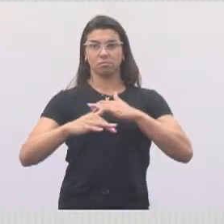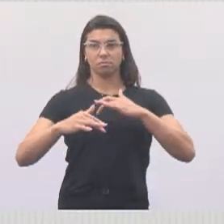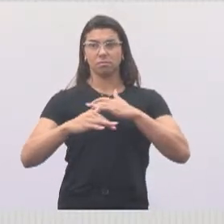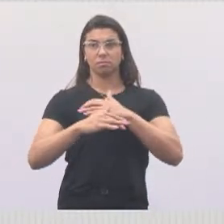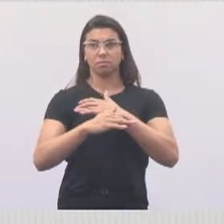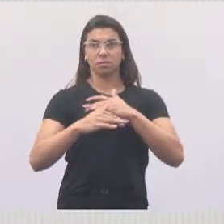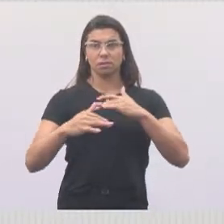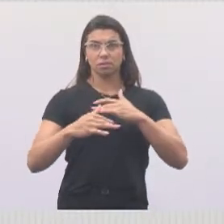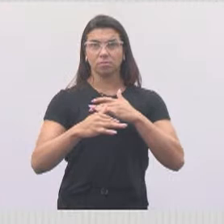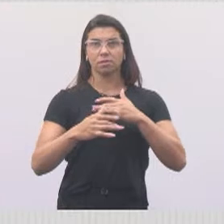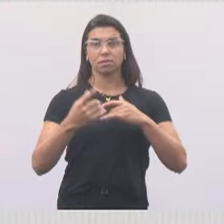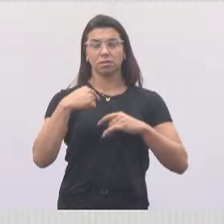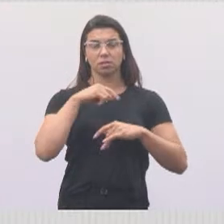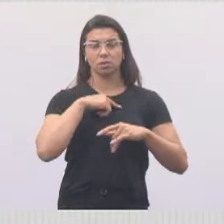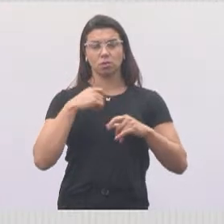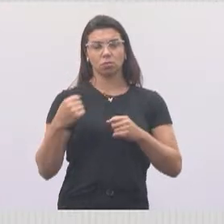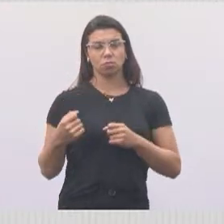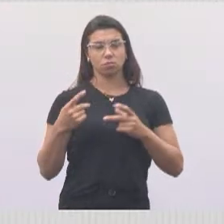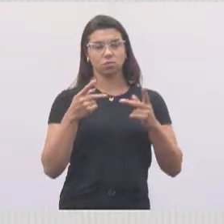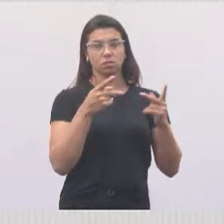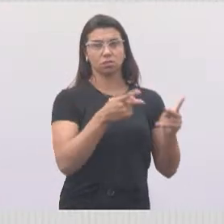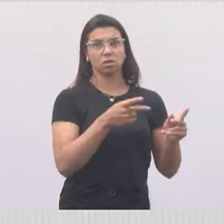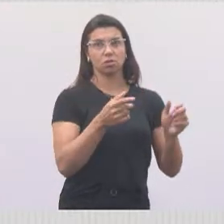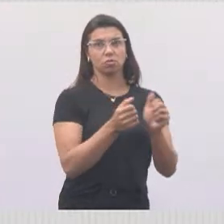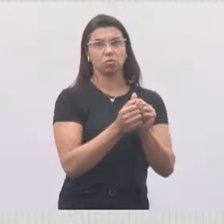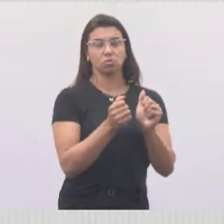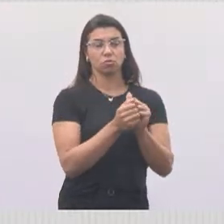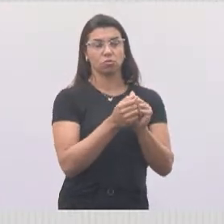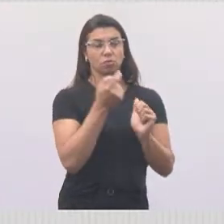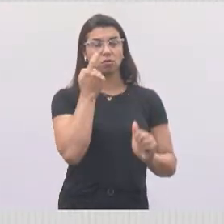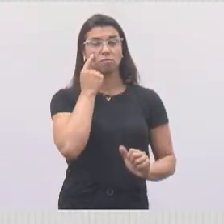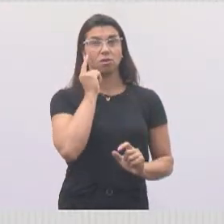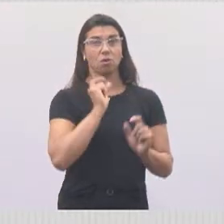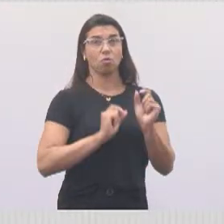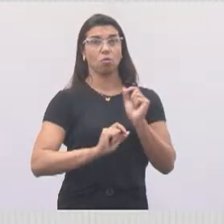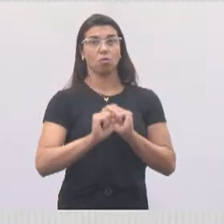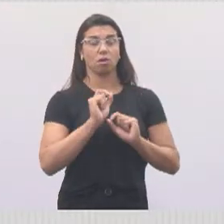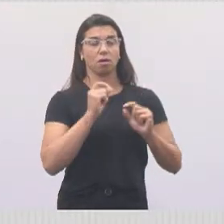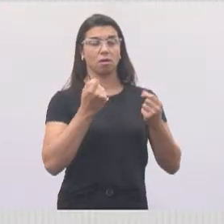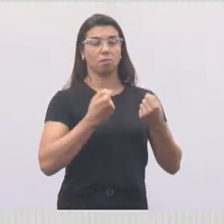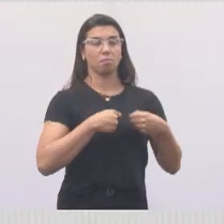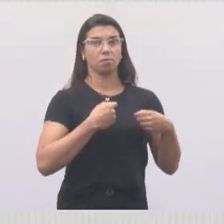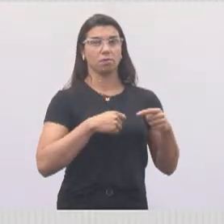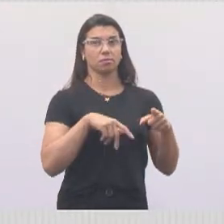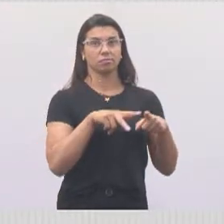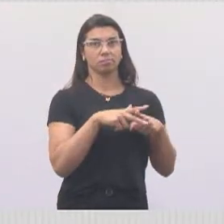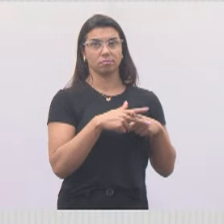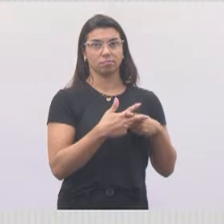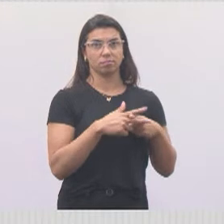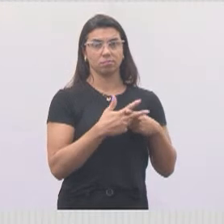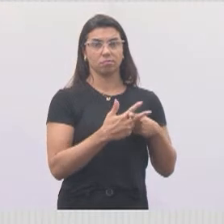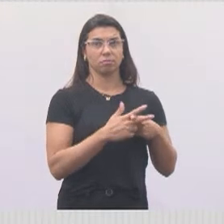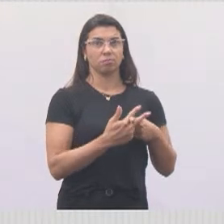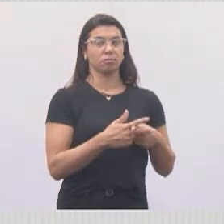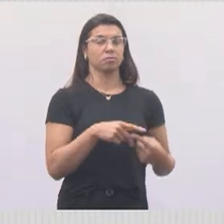o feriado para ver as demandas dos moradores, tá?